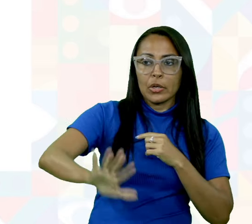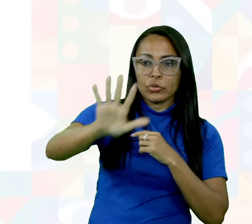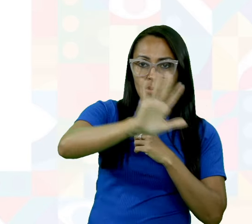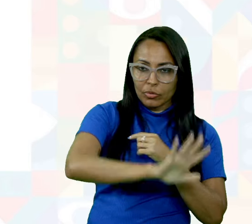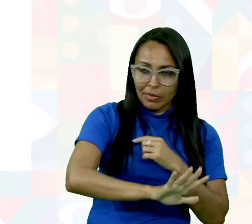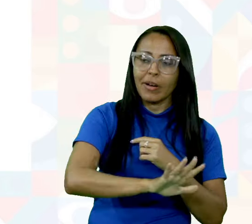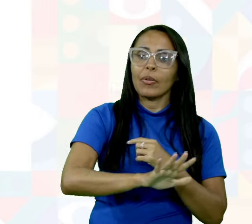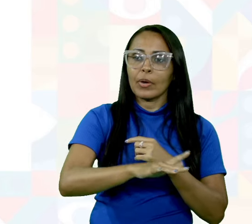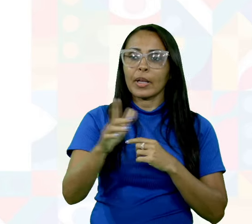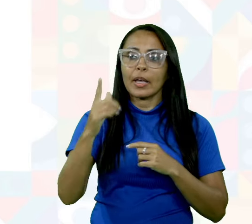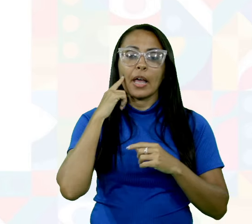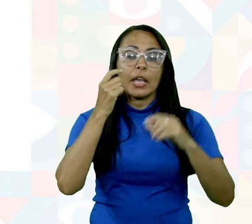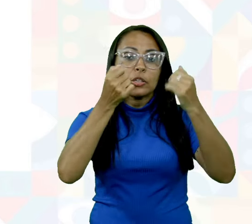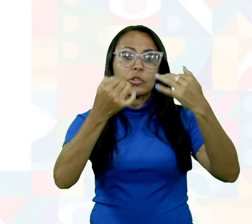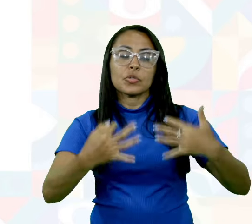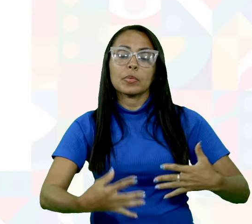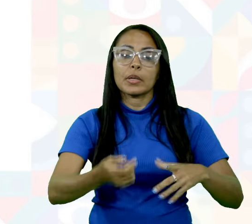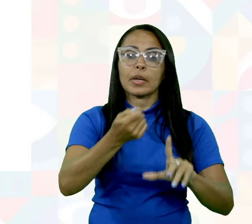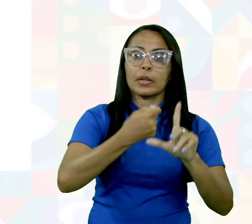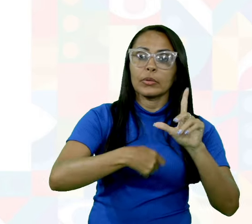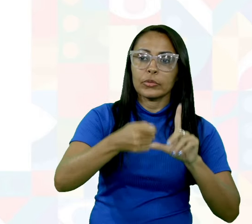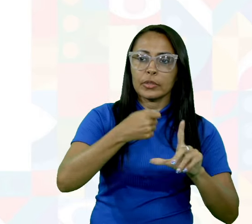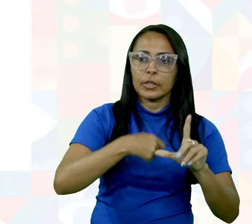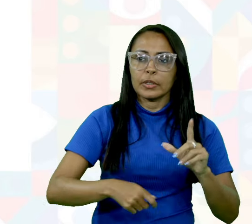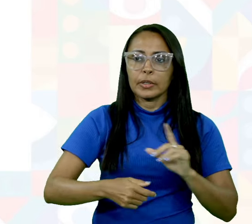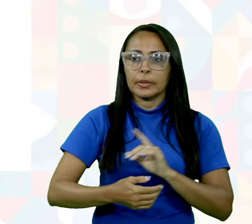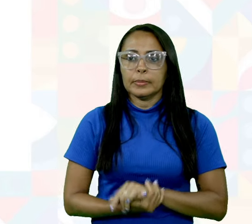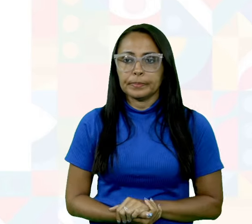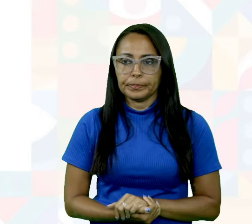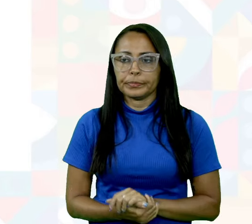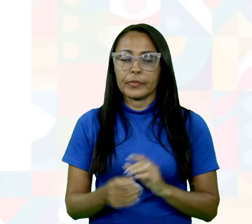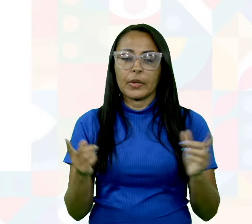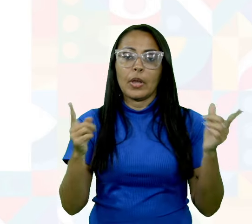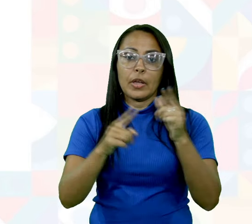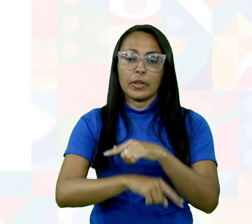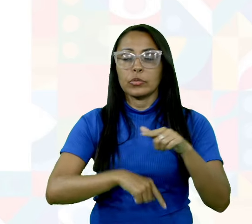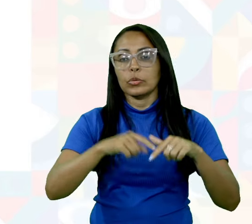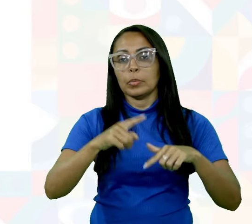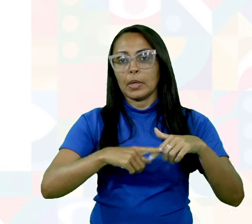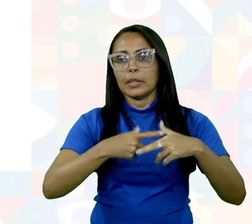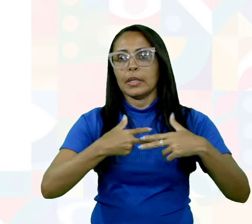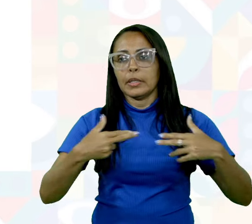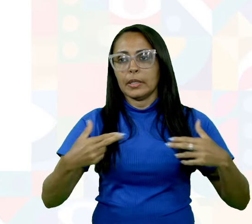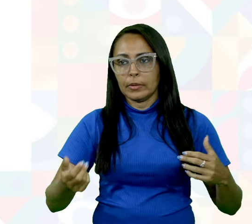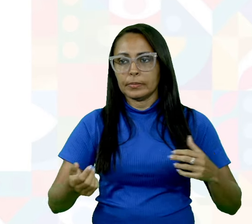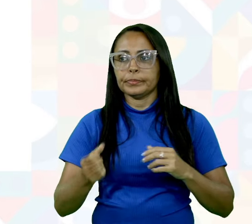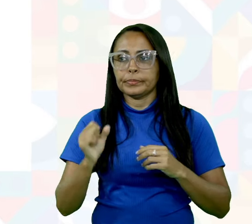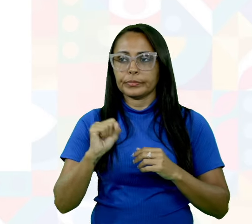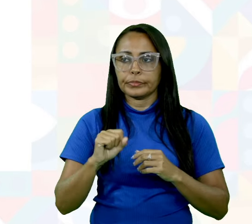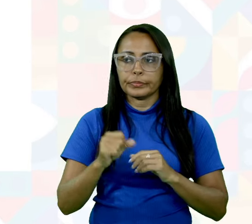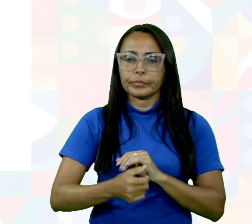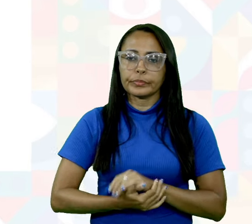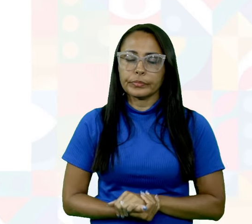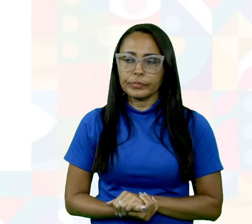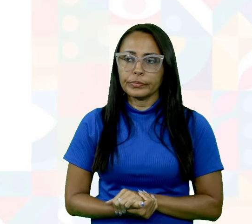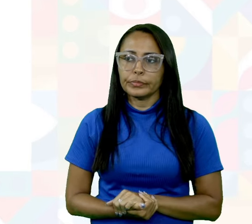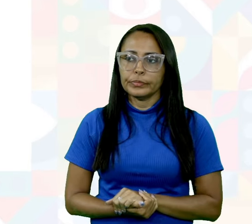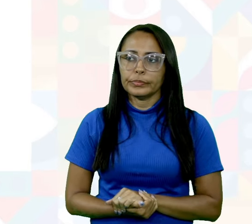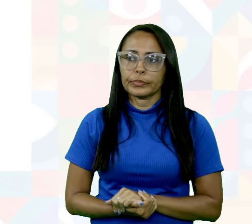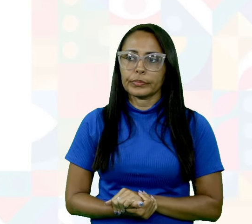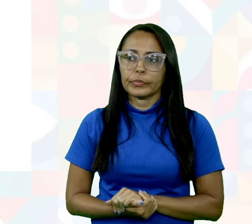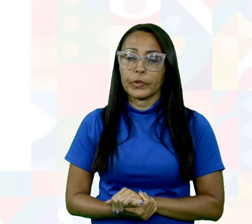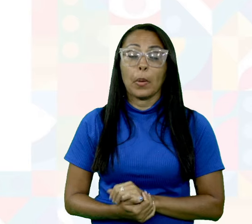faz com que a logística cuide do fluxo reverso desses materiais que já cumpriram com o seu ciclo de vida ou que,